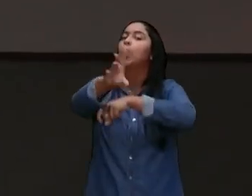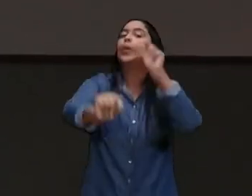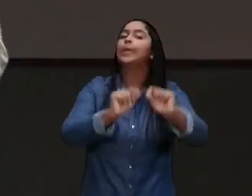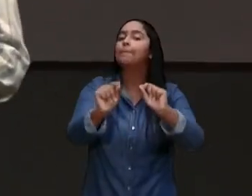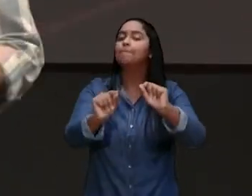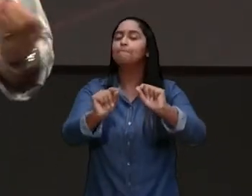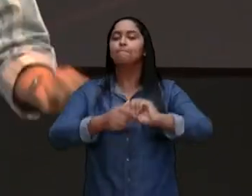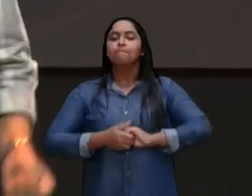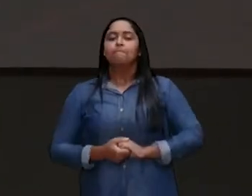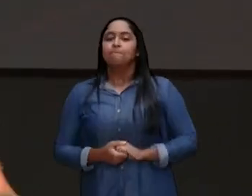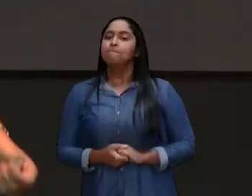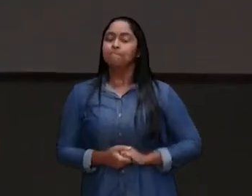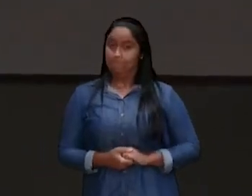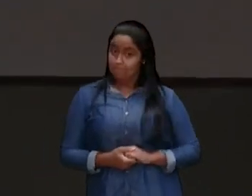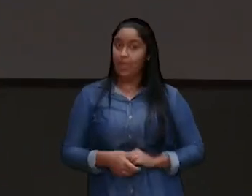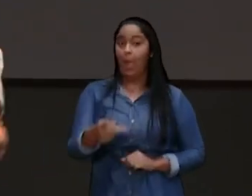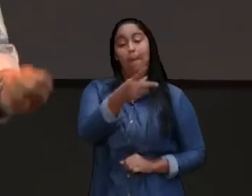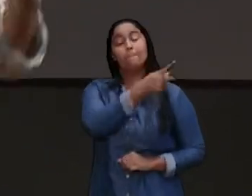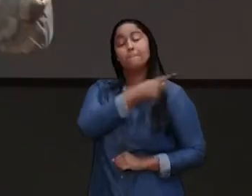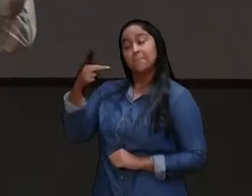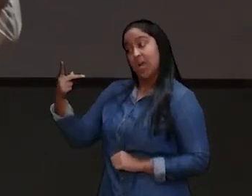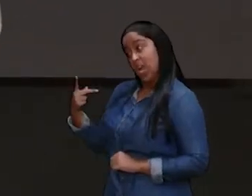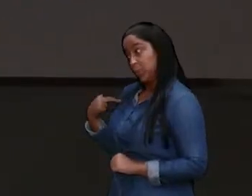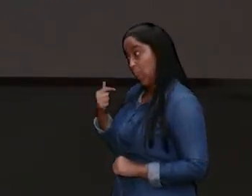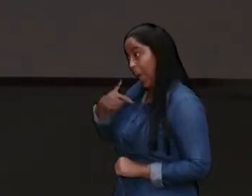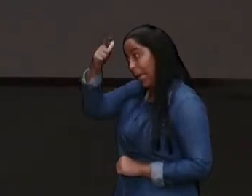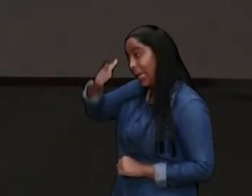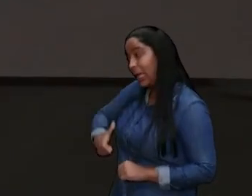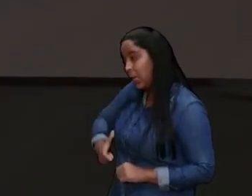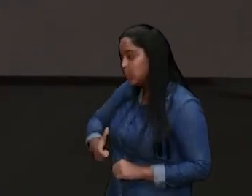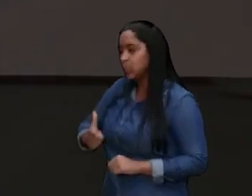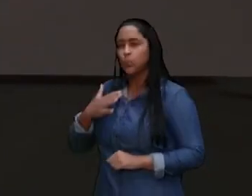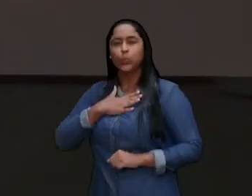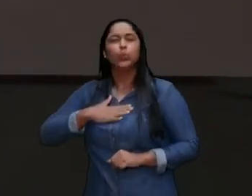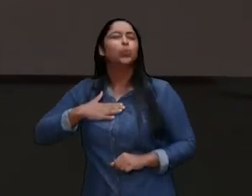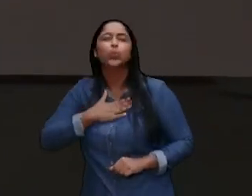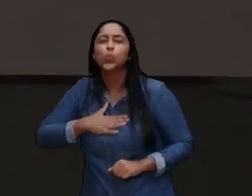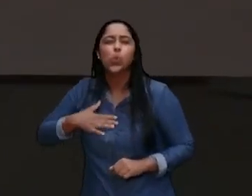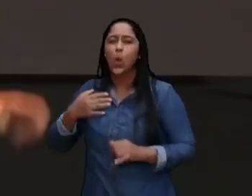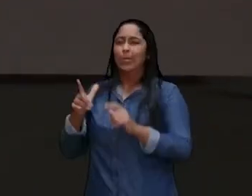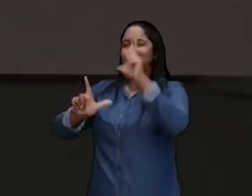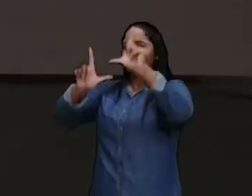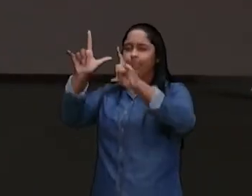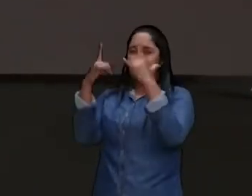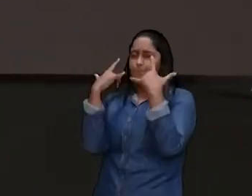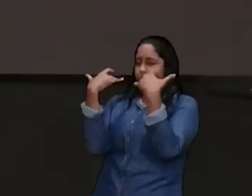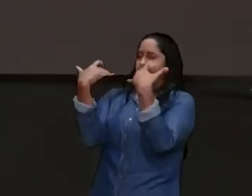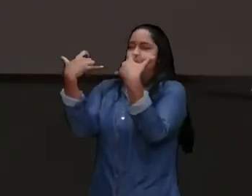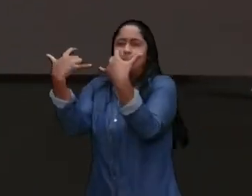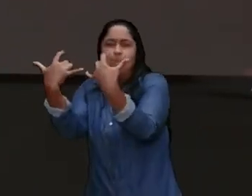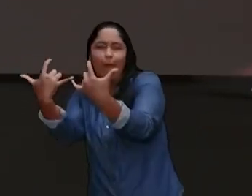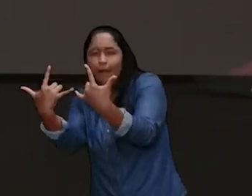a pastor eu não consigo me libertar da pornografia eu não tô falando só de